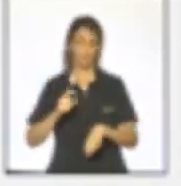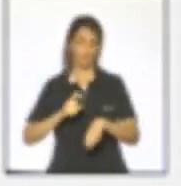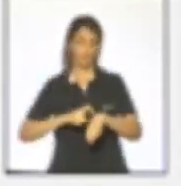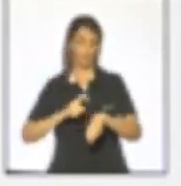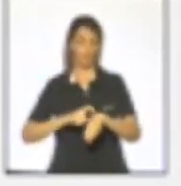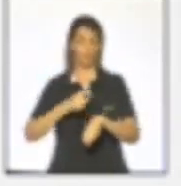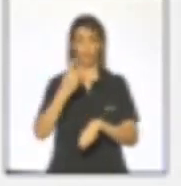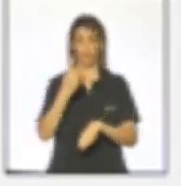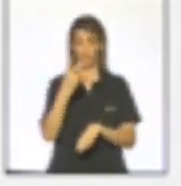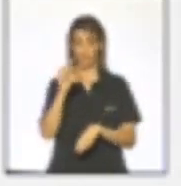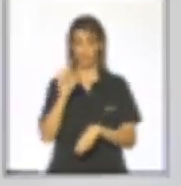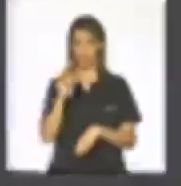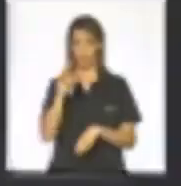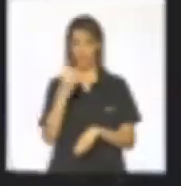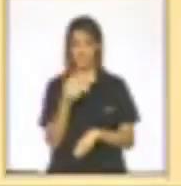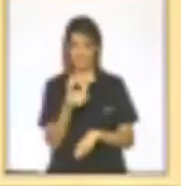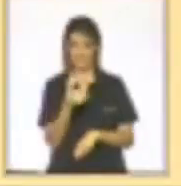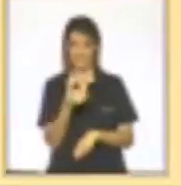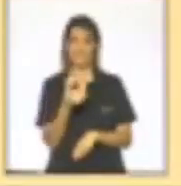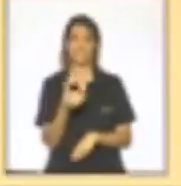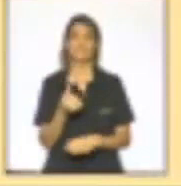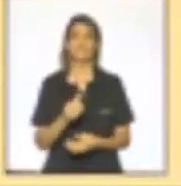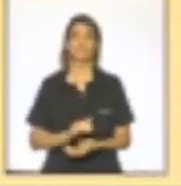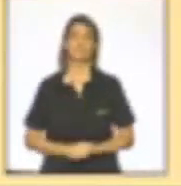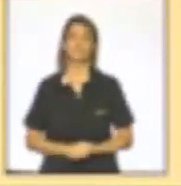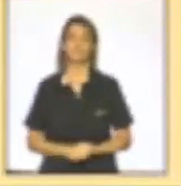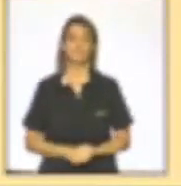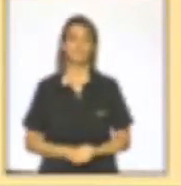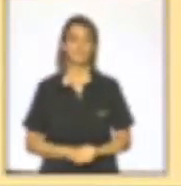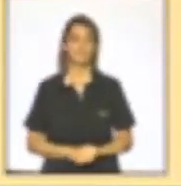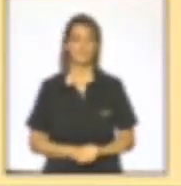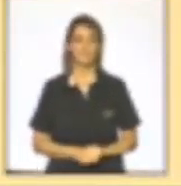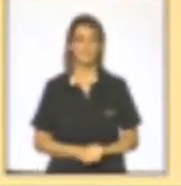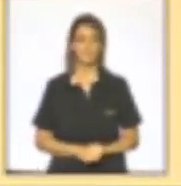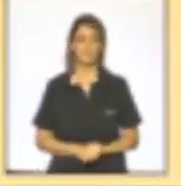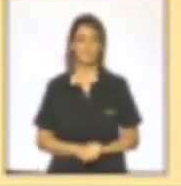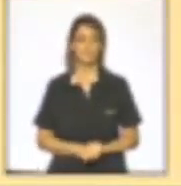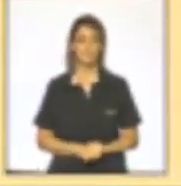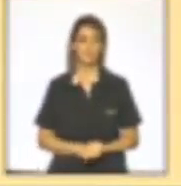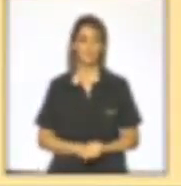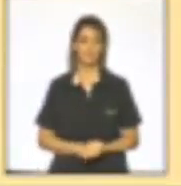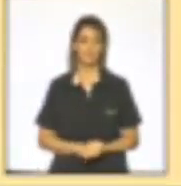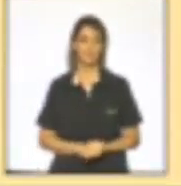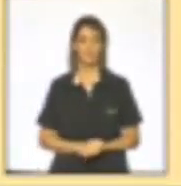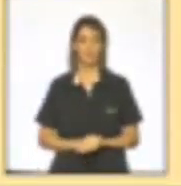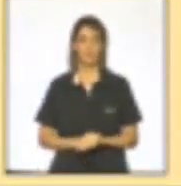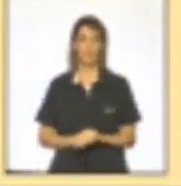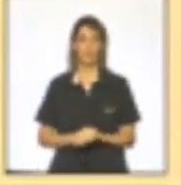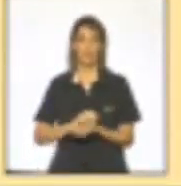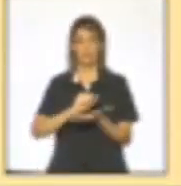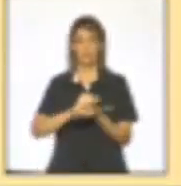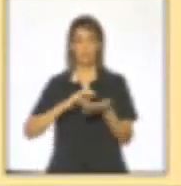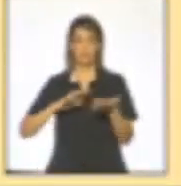relógio, então vamos para a luz aqui para terminar a resolução desse exercício.